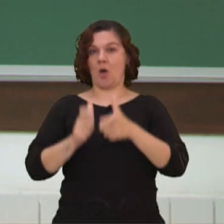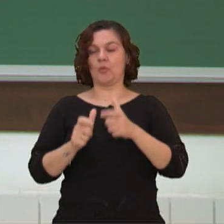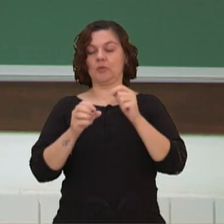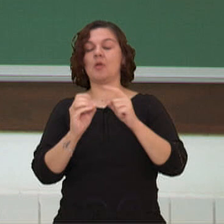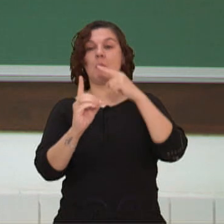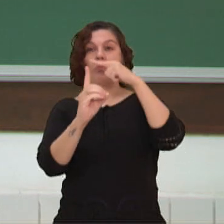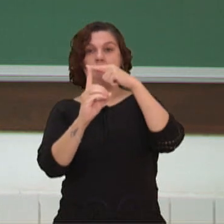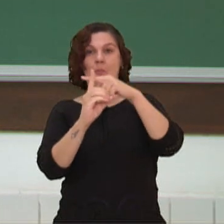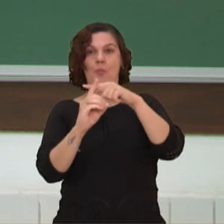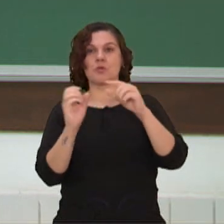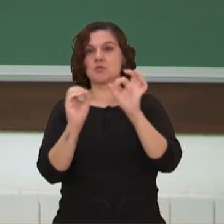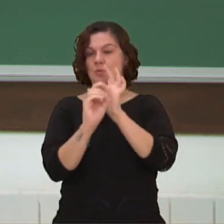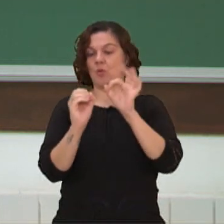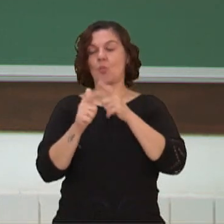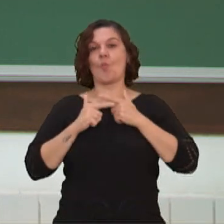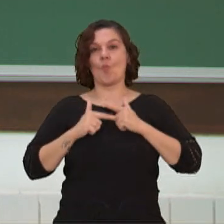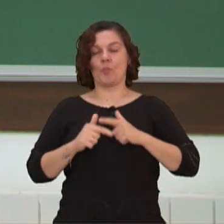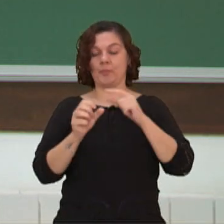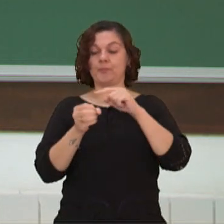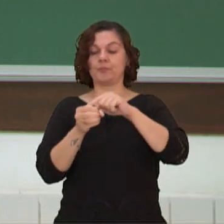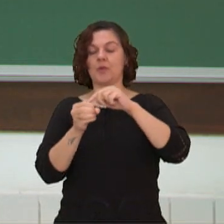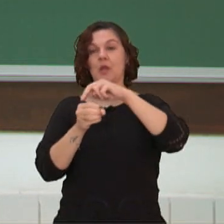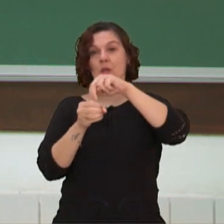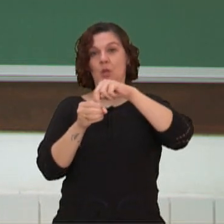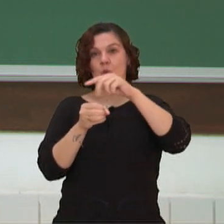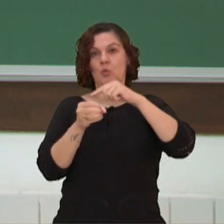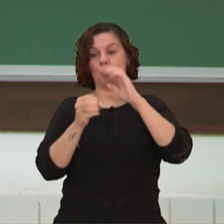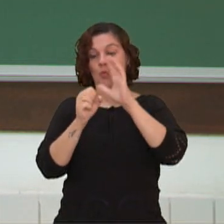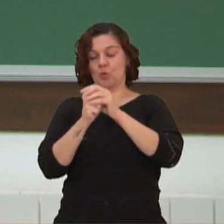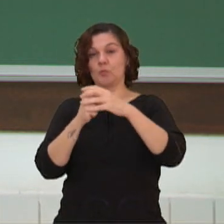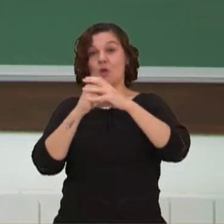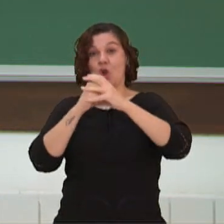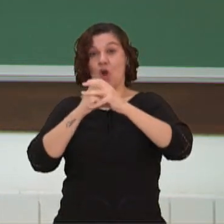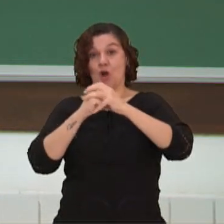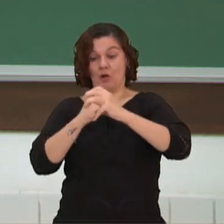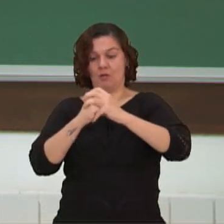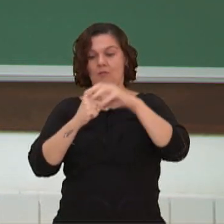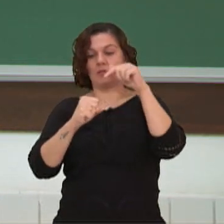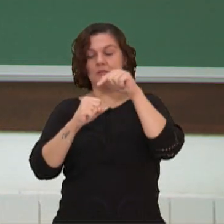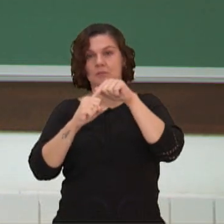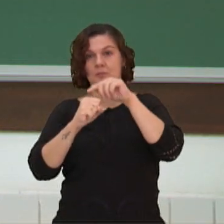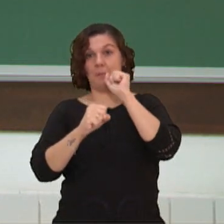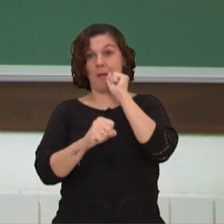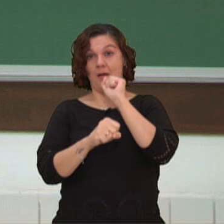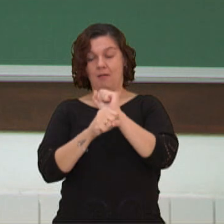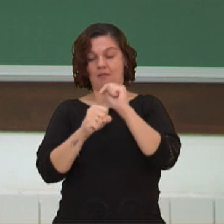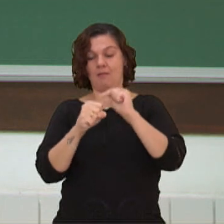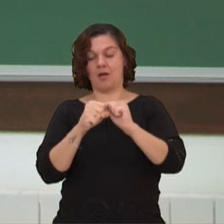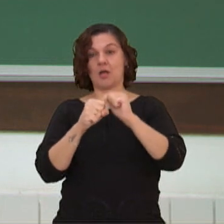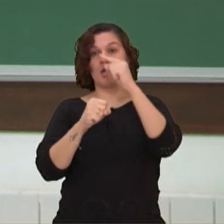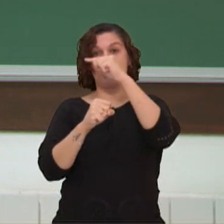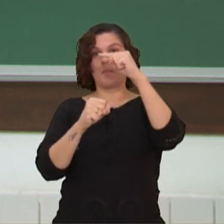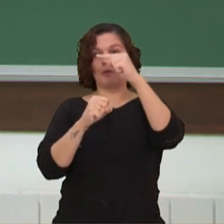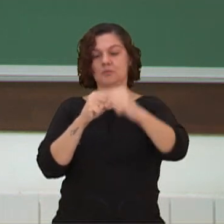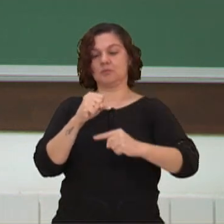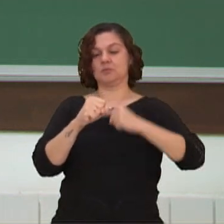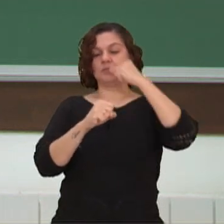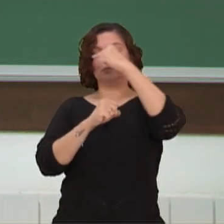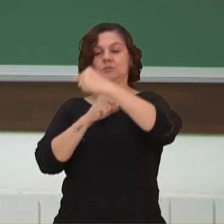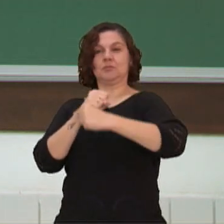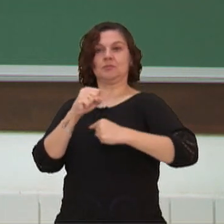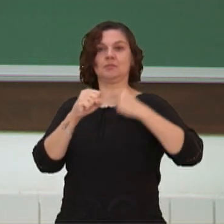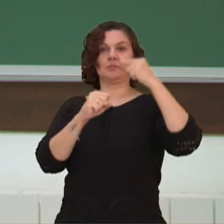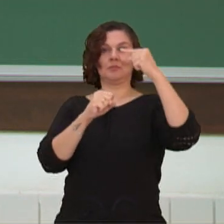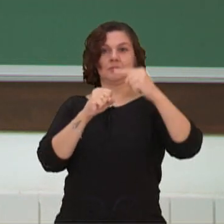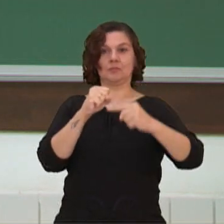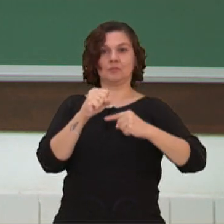e nêutrons no núcleo, juntinhos, firme, né? E os elétrons ao redor girando. Lembra aquela